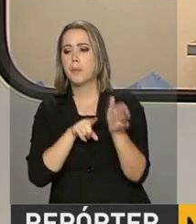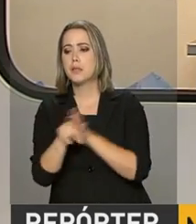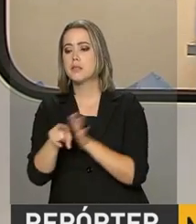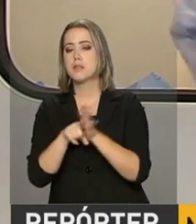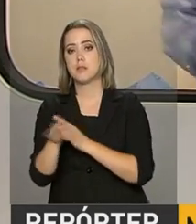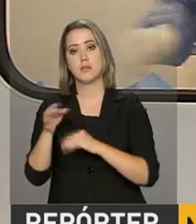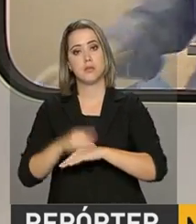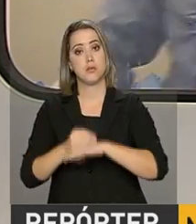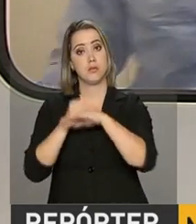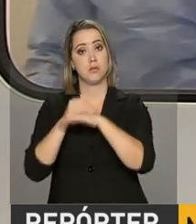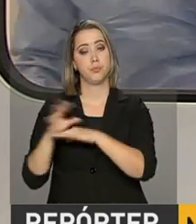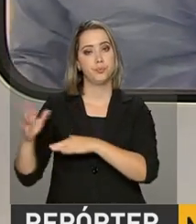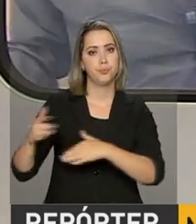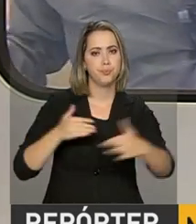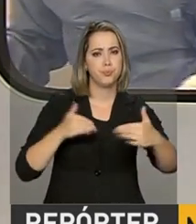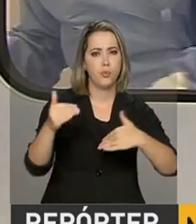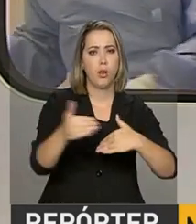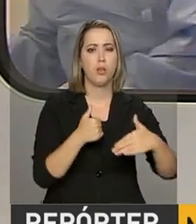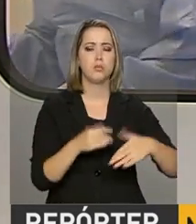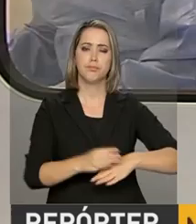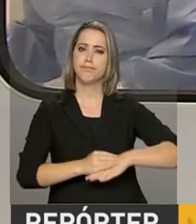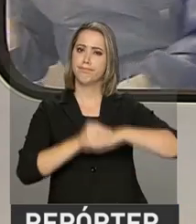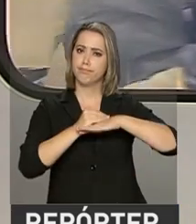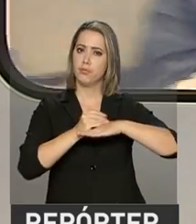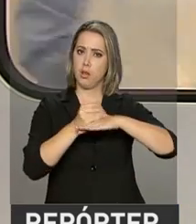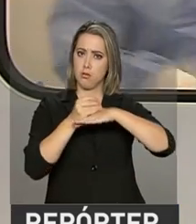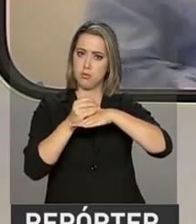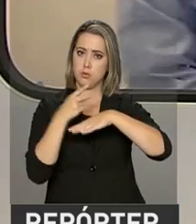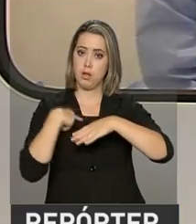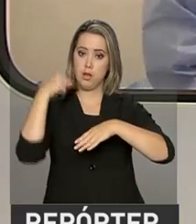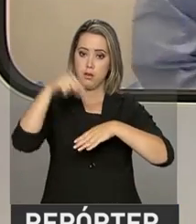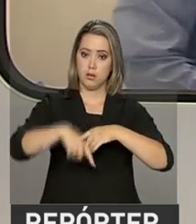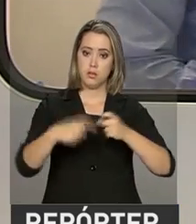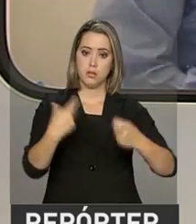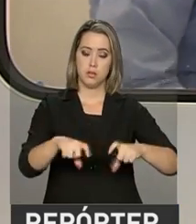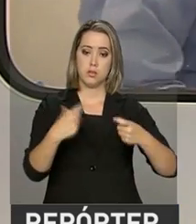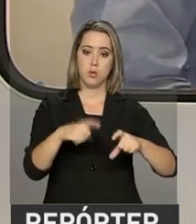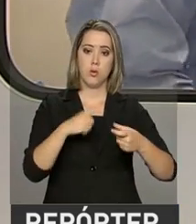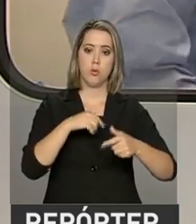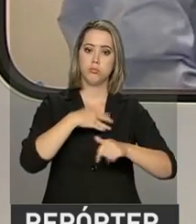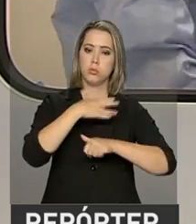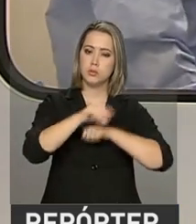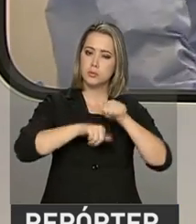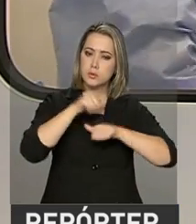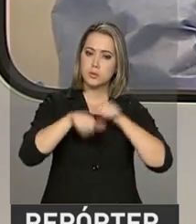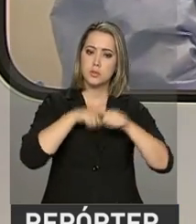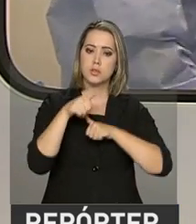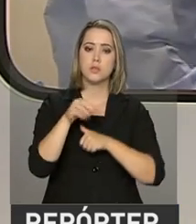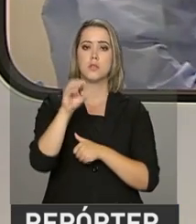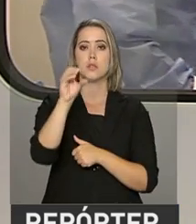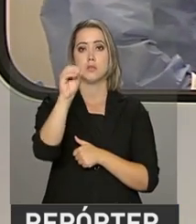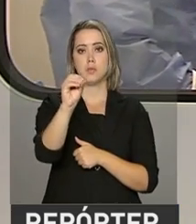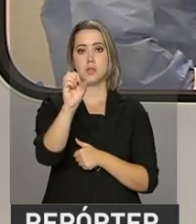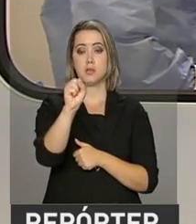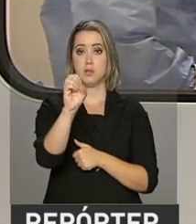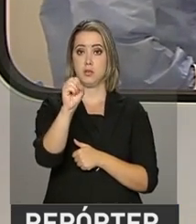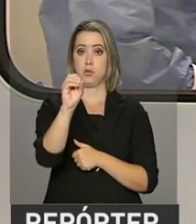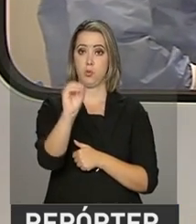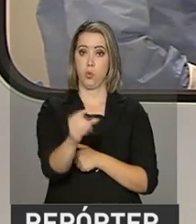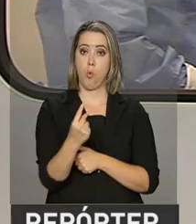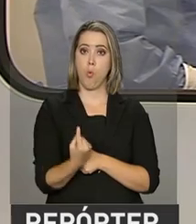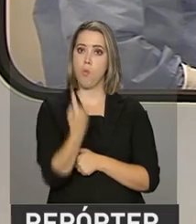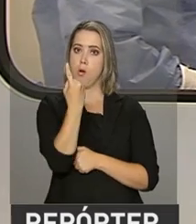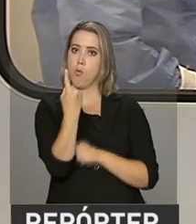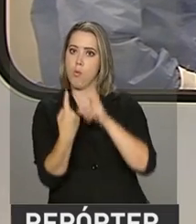todo o país. Aqui nesta sala acontece o processamento dos ossos. Só para a gente ter uma ideia, um único doador pode